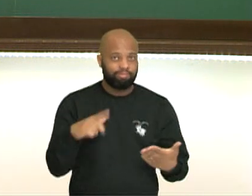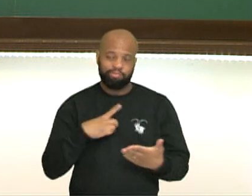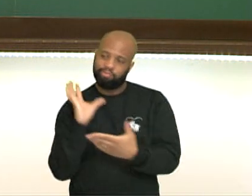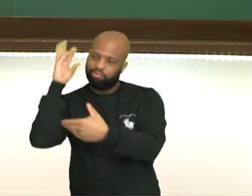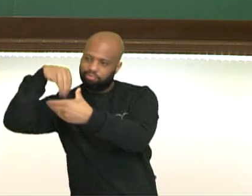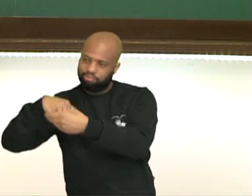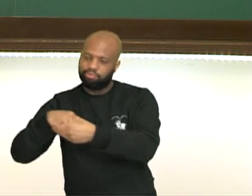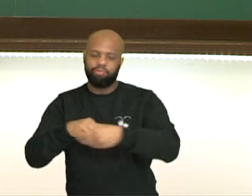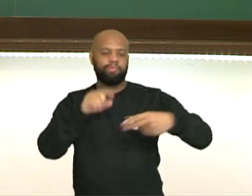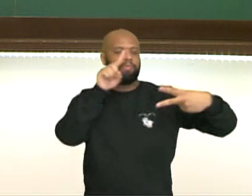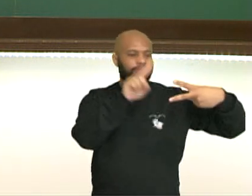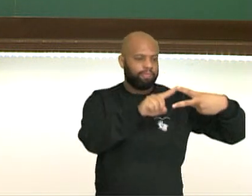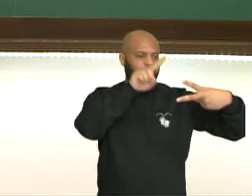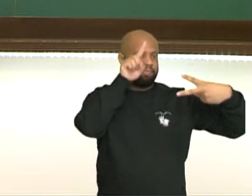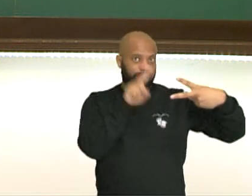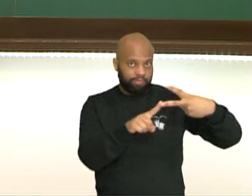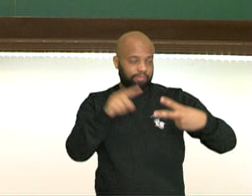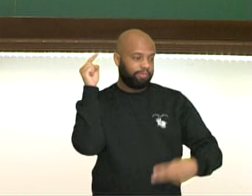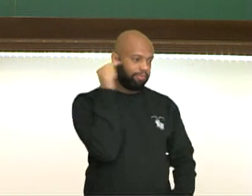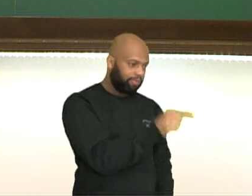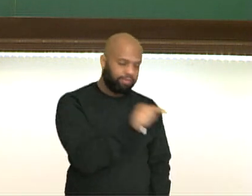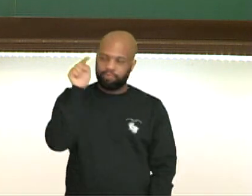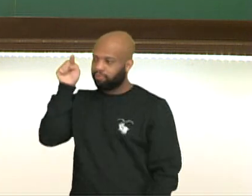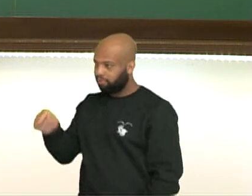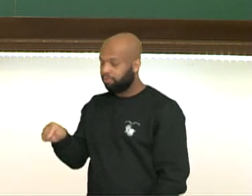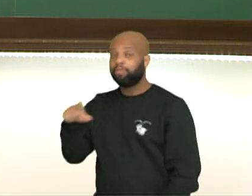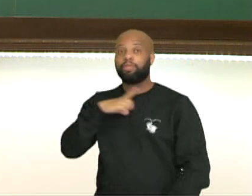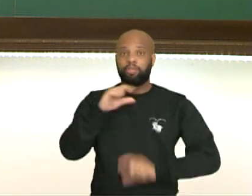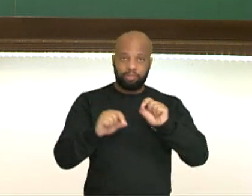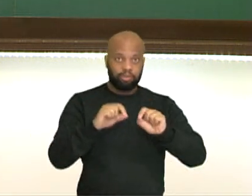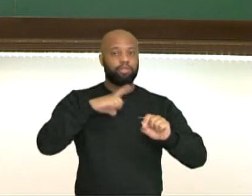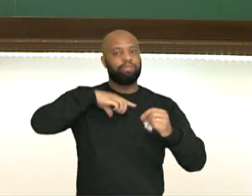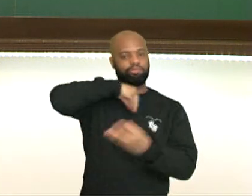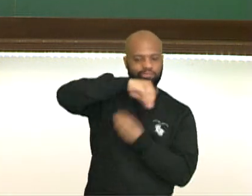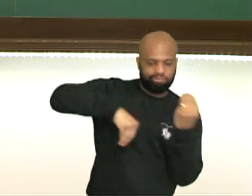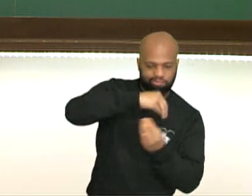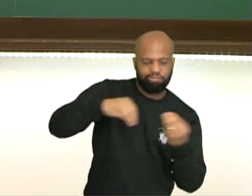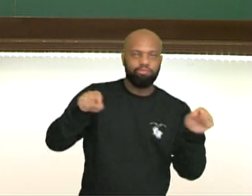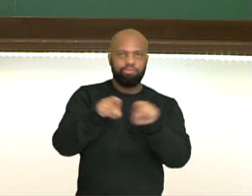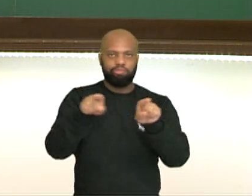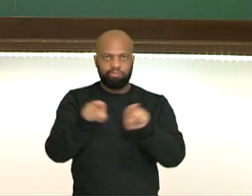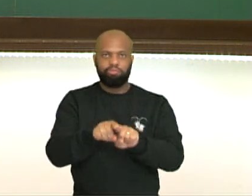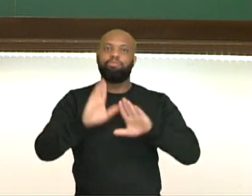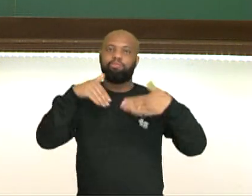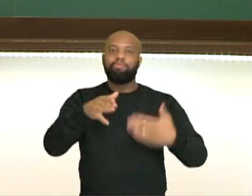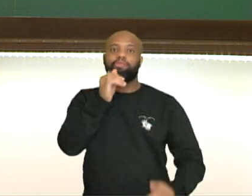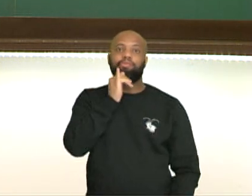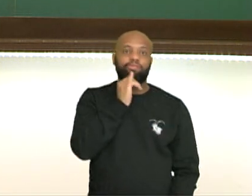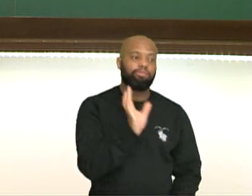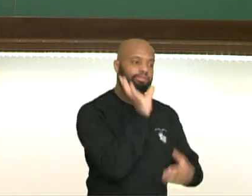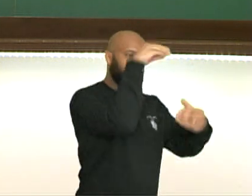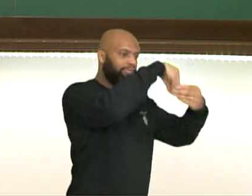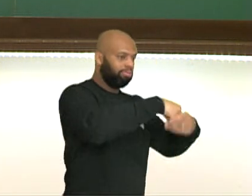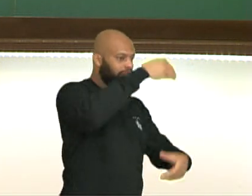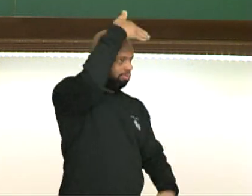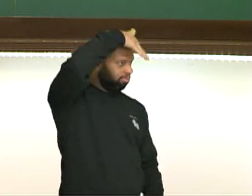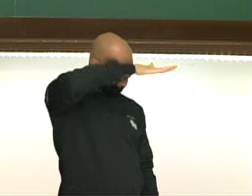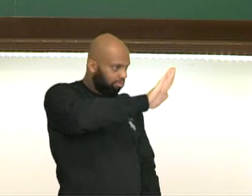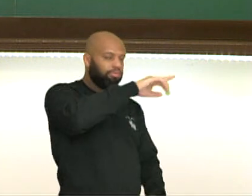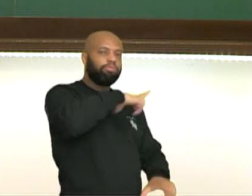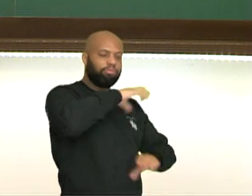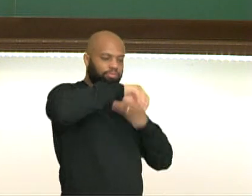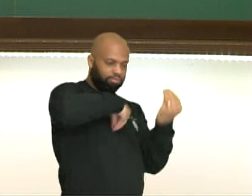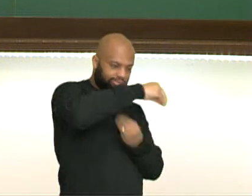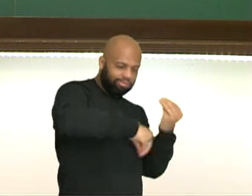dentro dessas duas situações, nós podemos ter mesclas. Então, dentro de uma república, nós podemos ter a